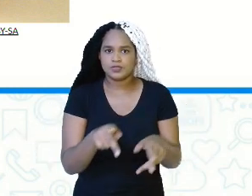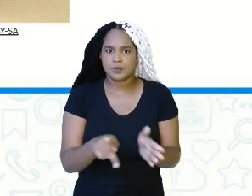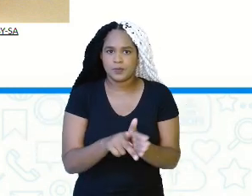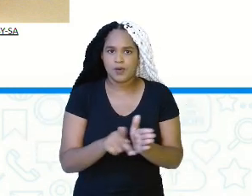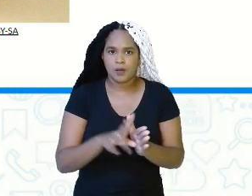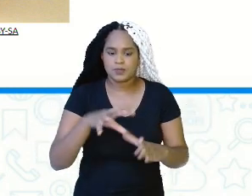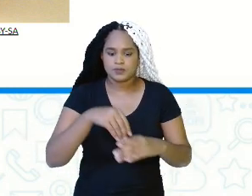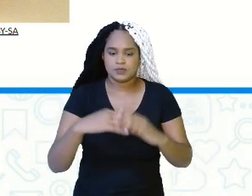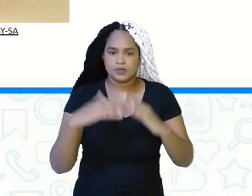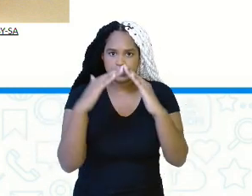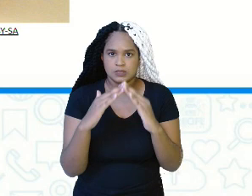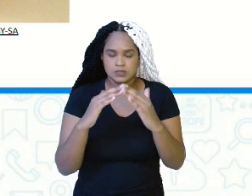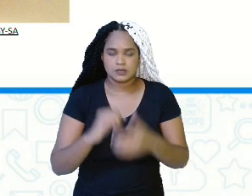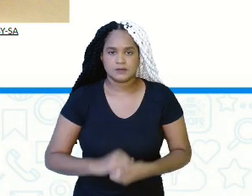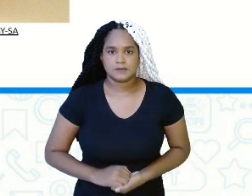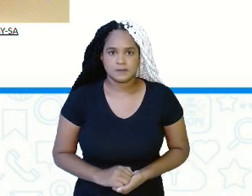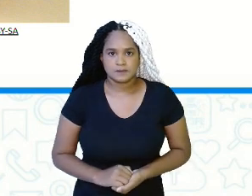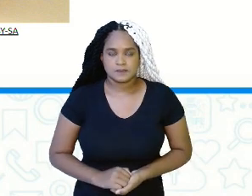dessas